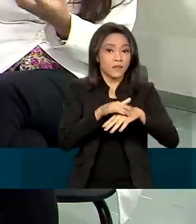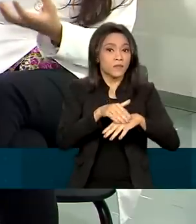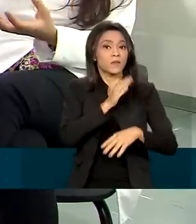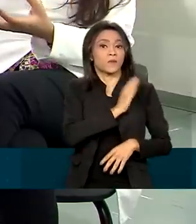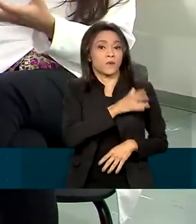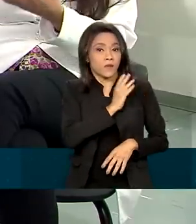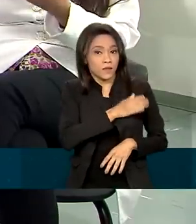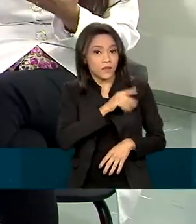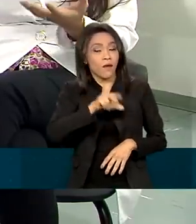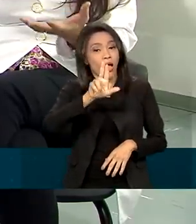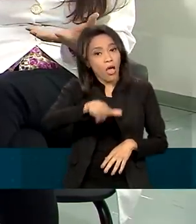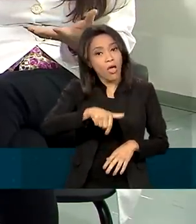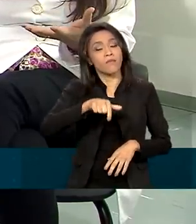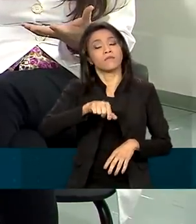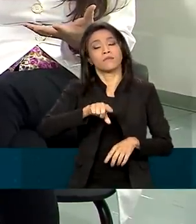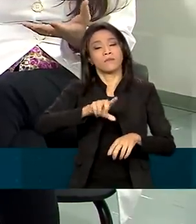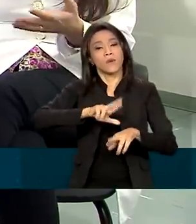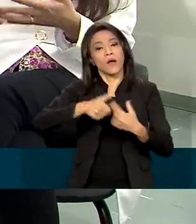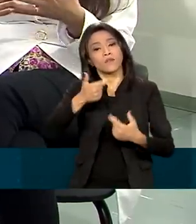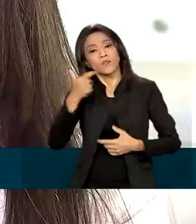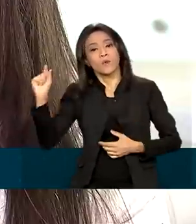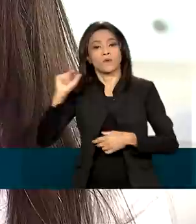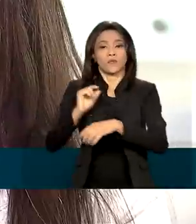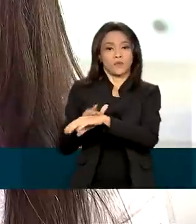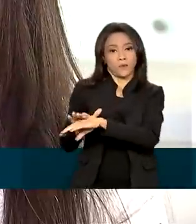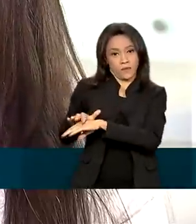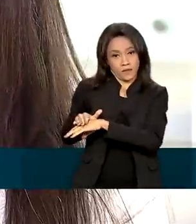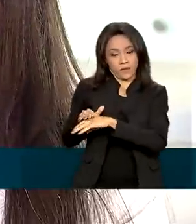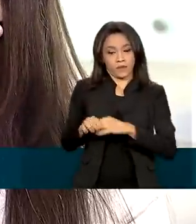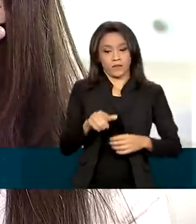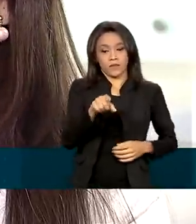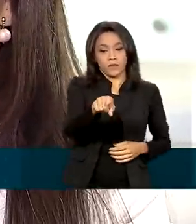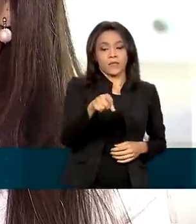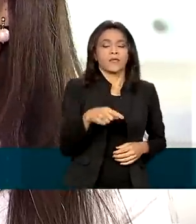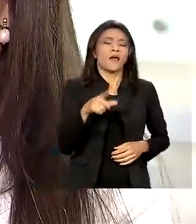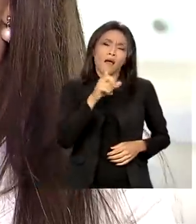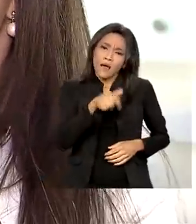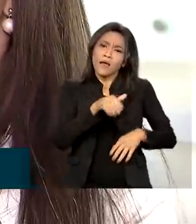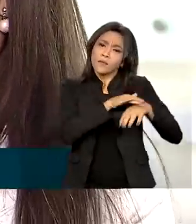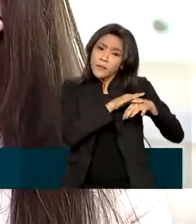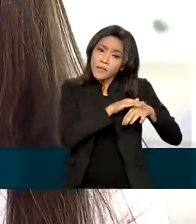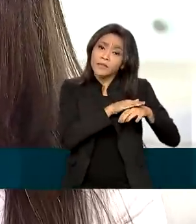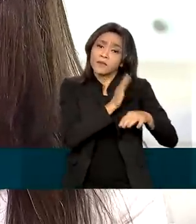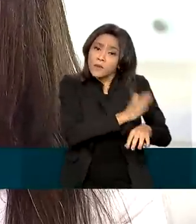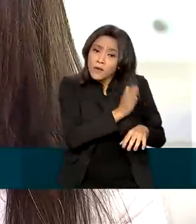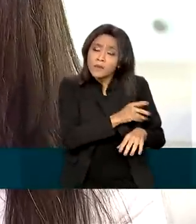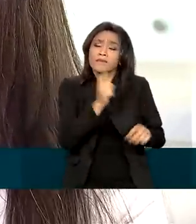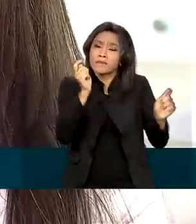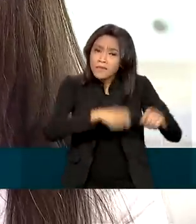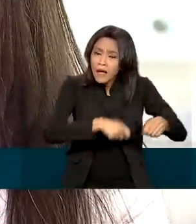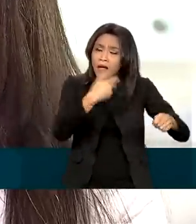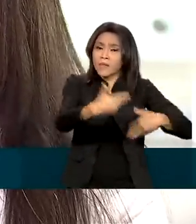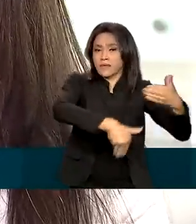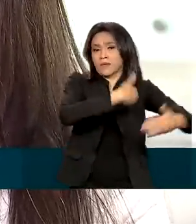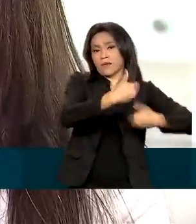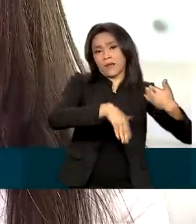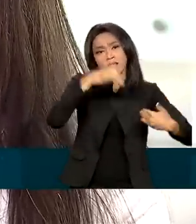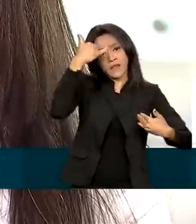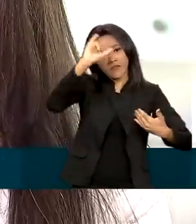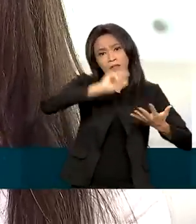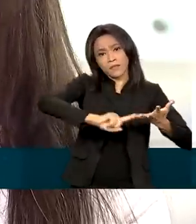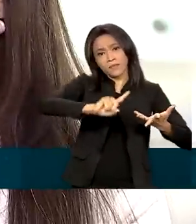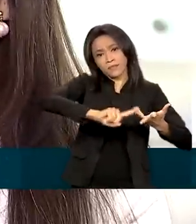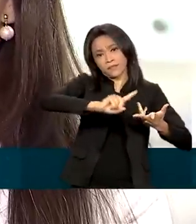coração são causadas por outras enfermidades. São doenças que a gente pode tratar e prevenir todas essas doenças que eu